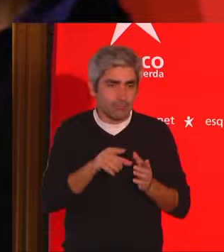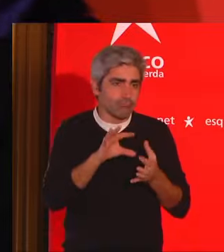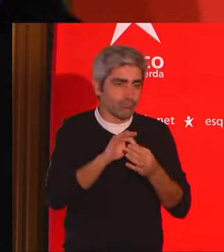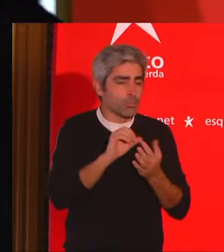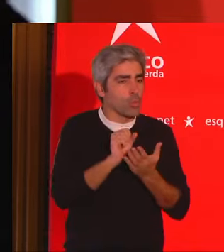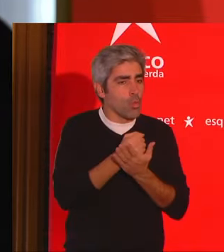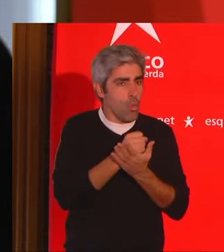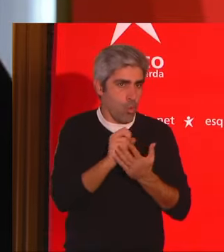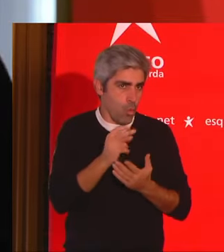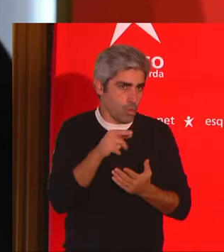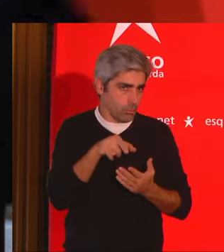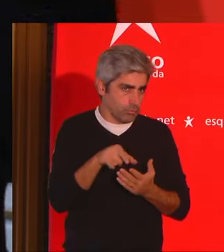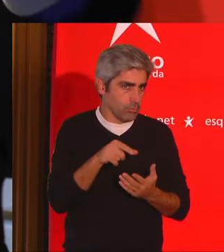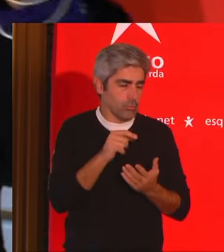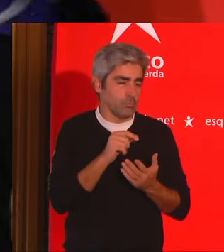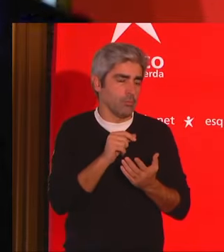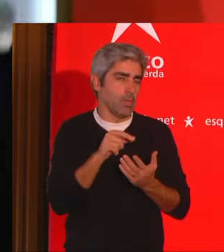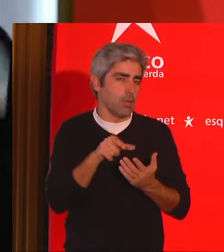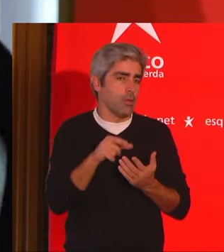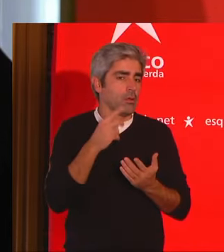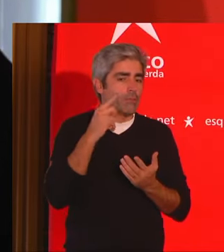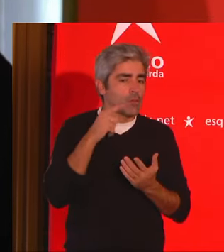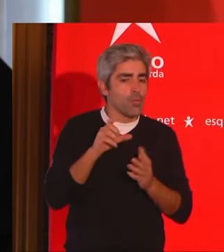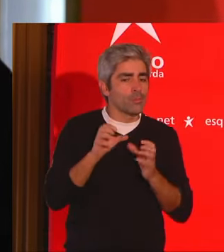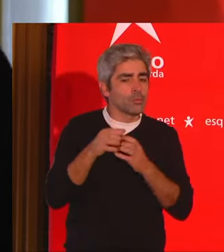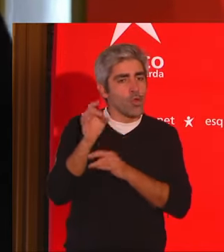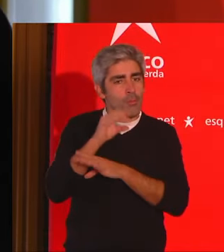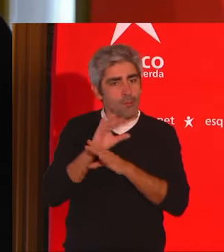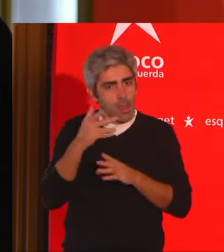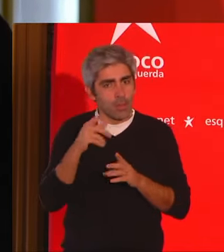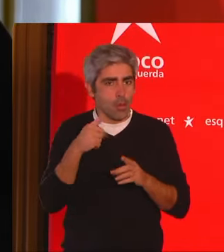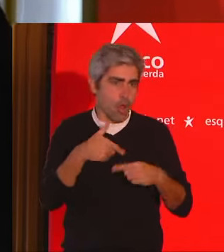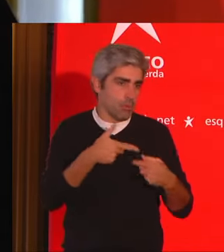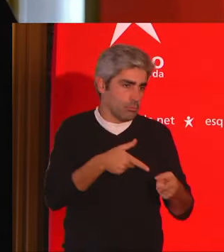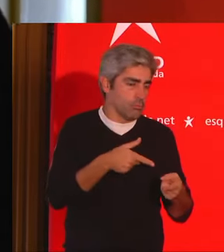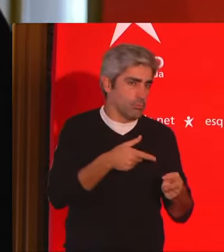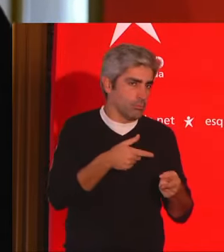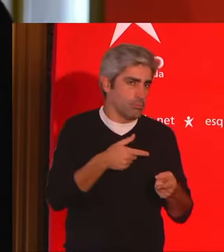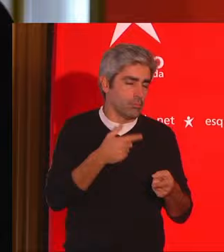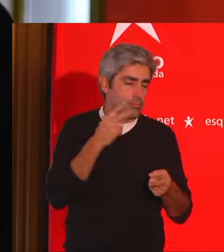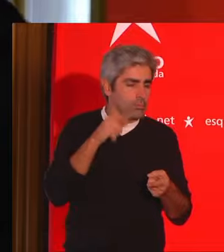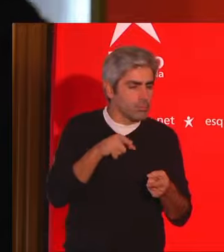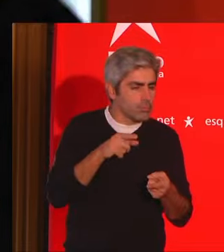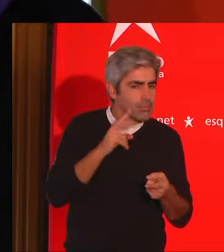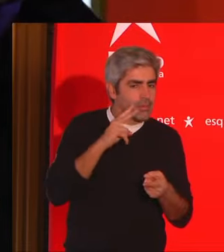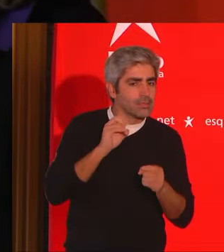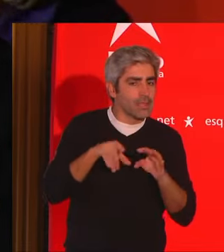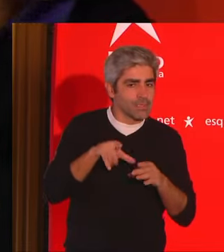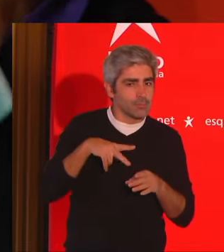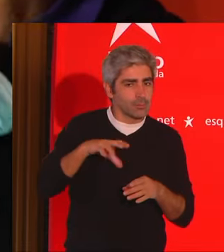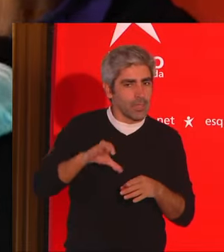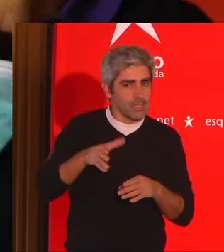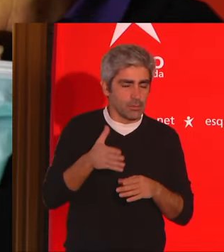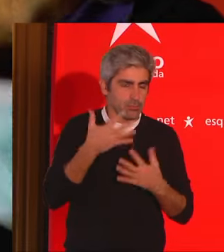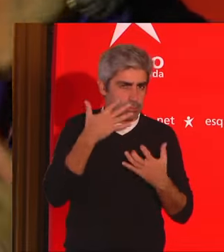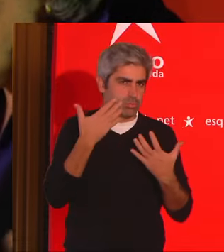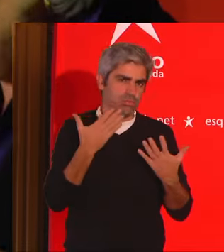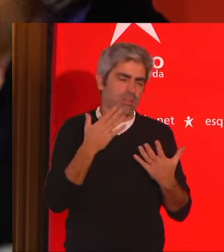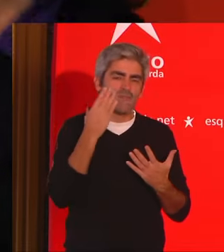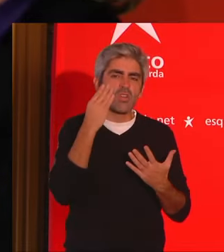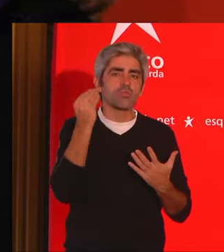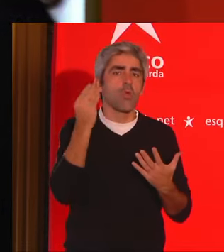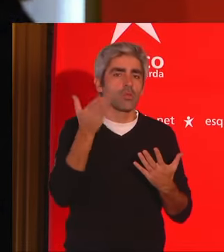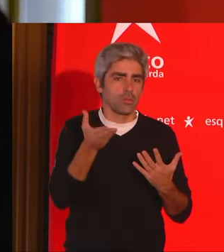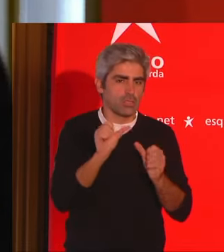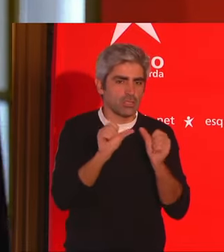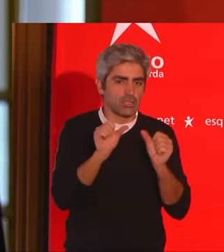vistos gold, a Comissão Europeia primeiro e agora aqui, obviamente baseado no que estava a ver no nosso país, é um esquema